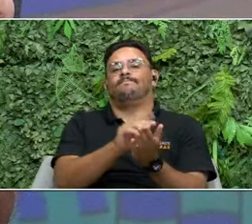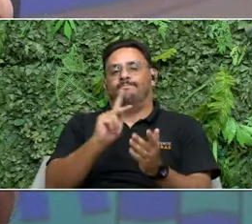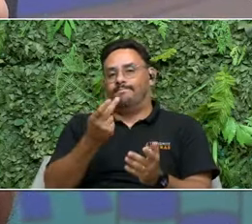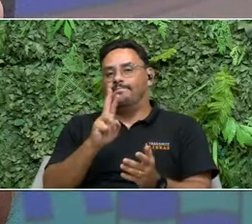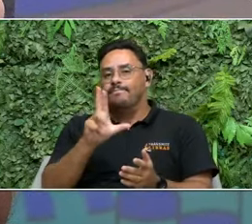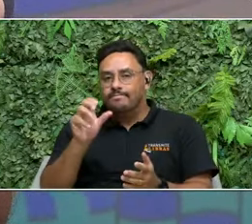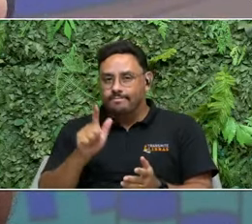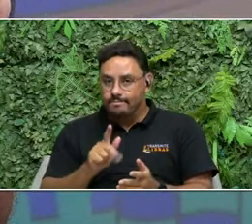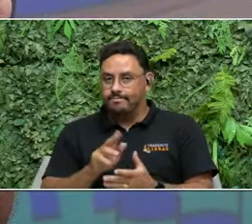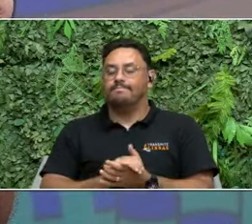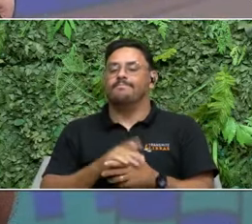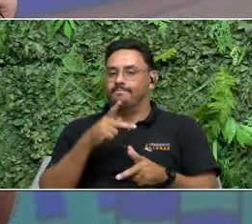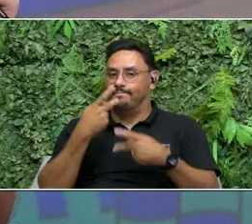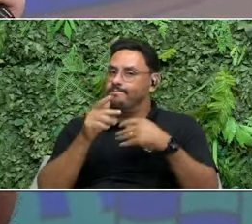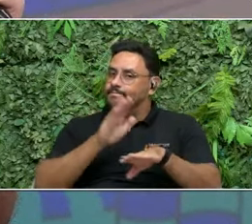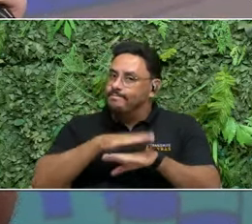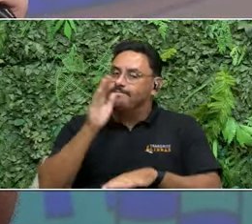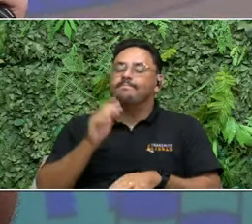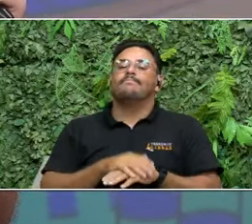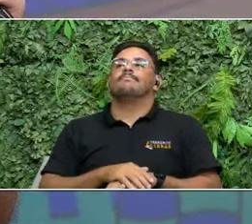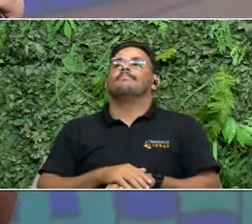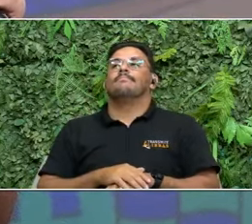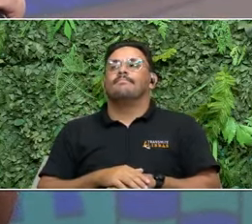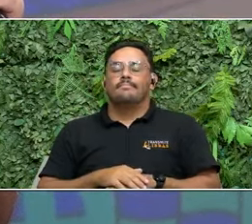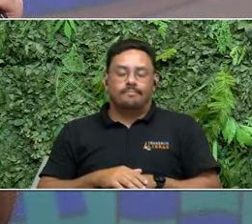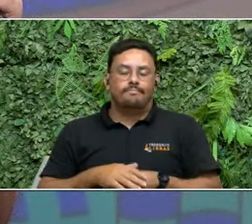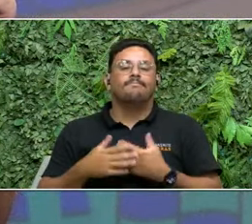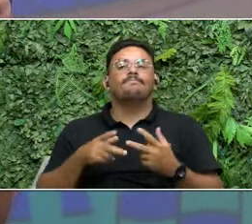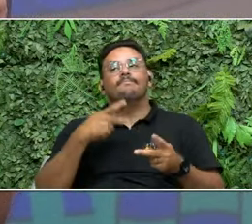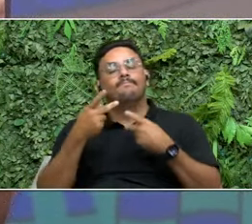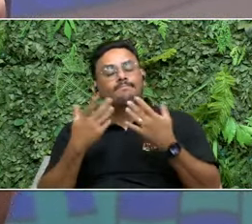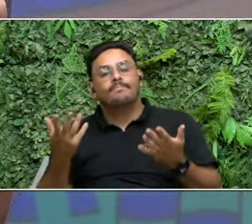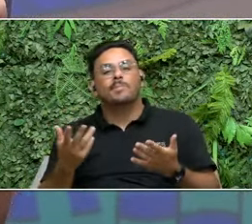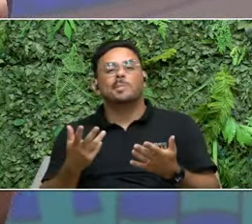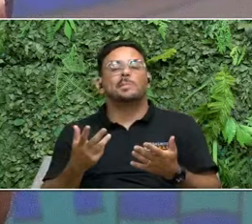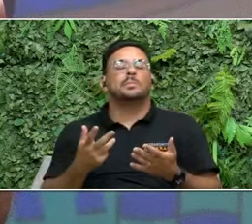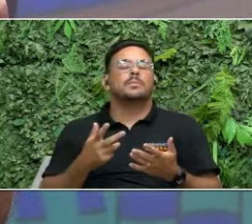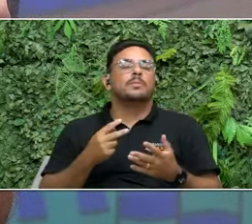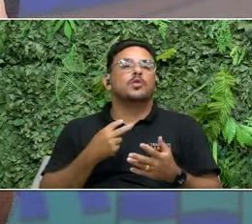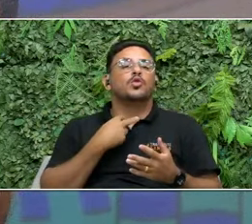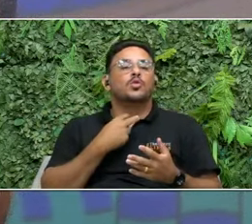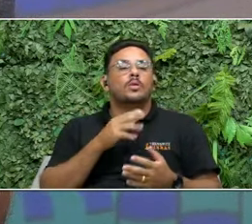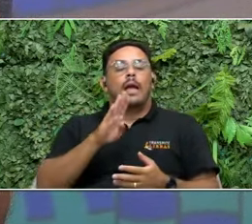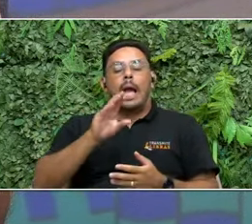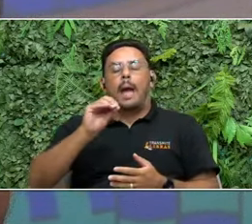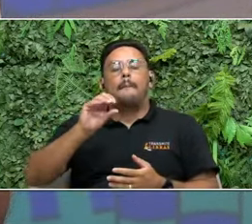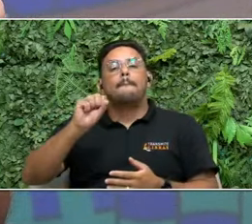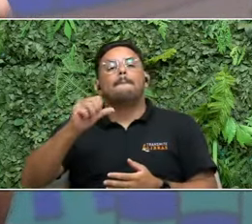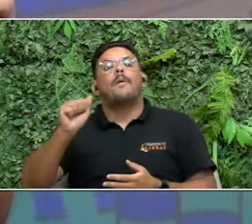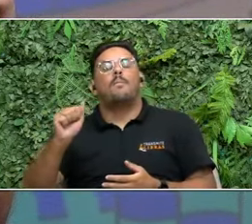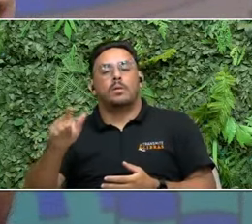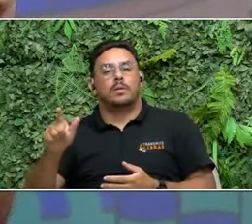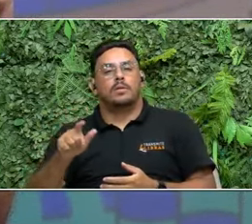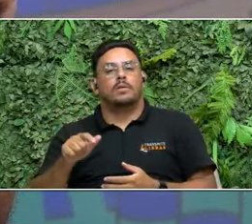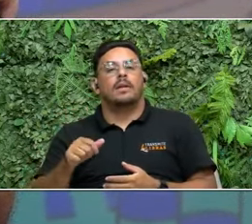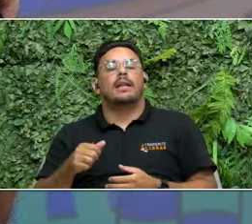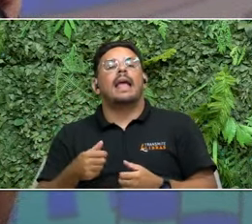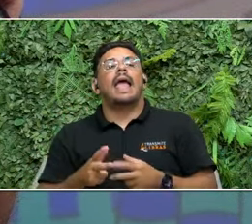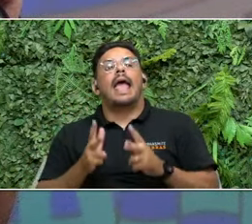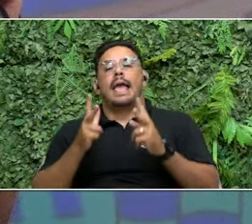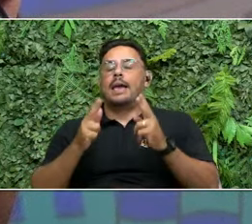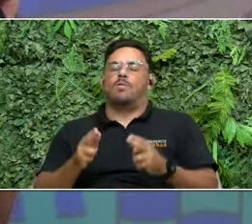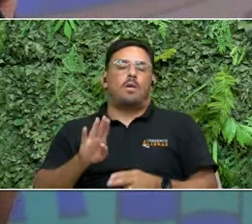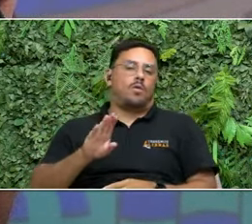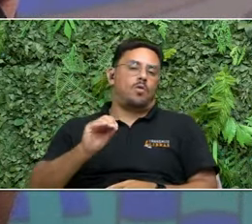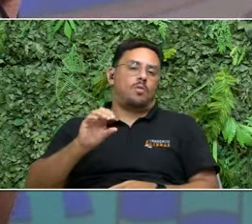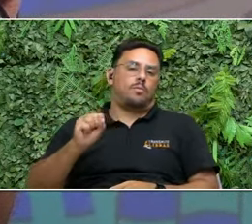assim a pegar o pé da letra vamos vamos dizer que ele ele não ele disz que o cara é um boçal el disse que ele se comportou como um não